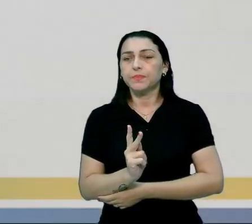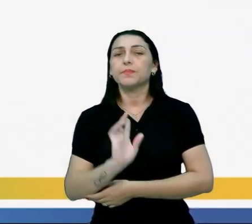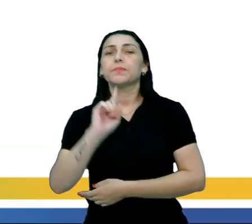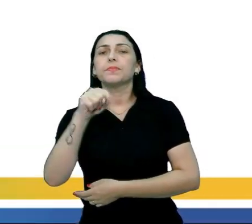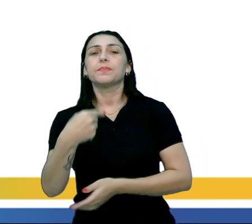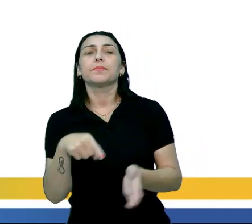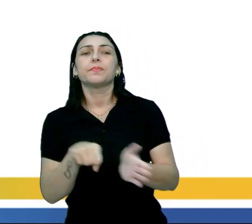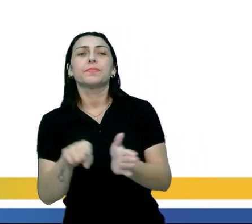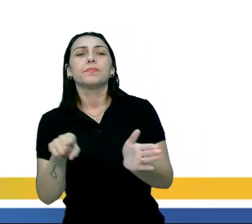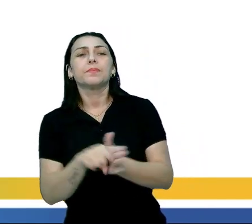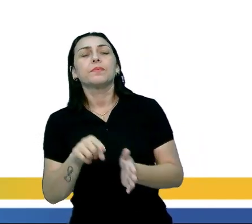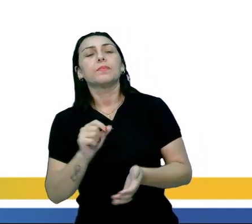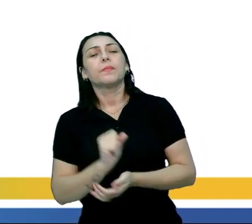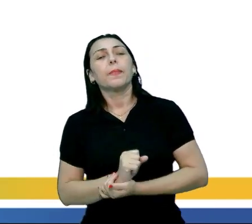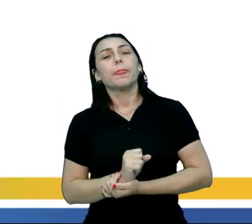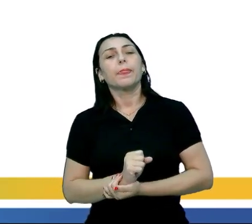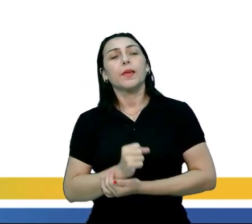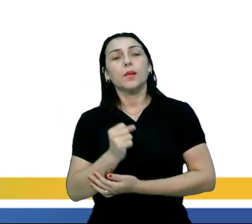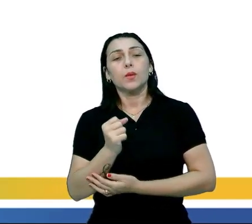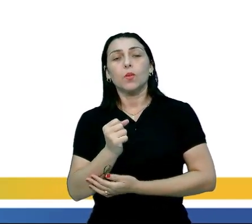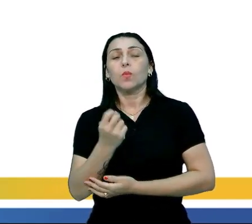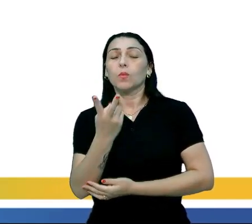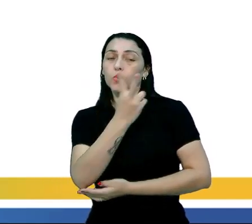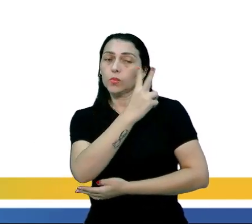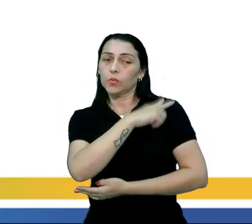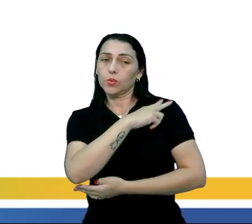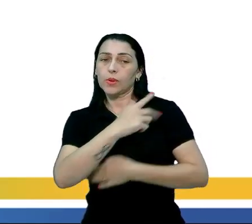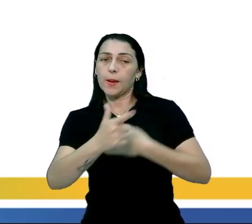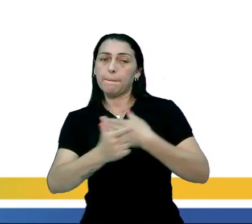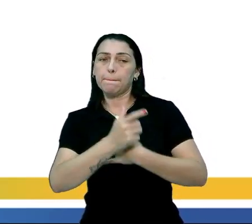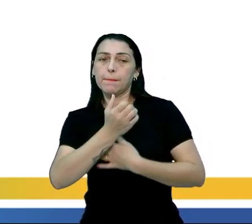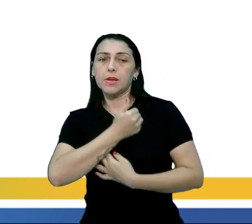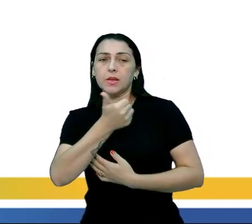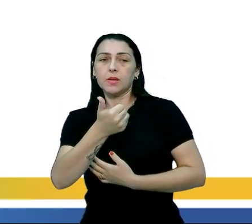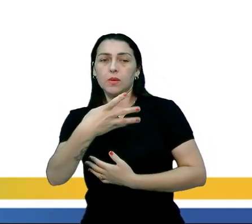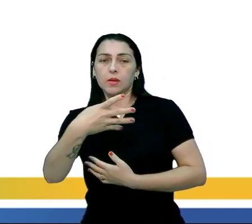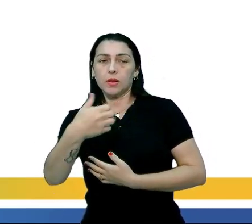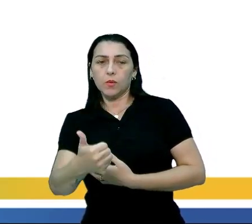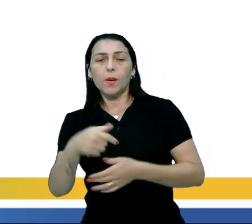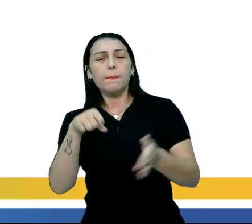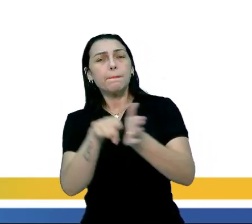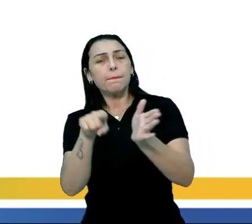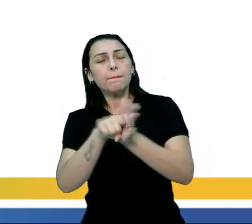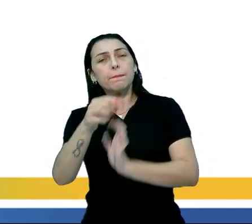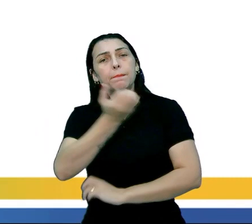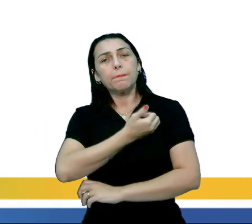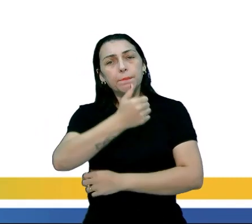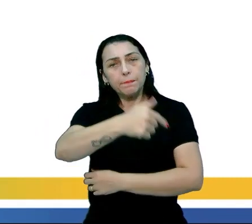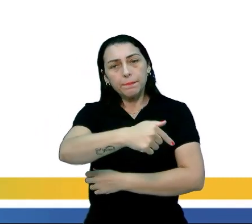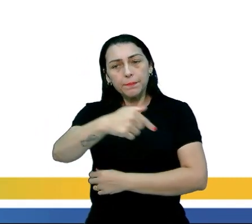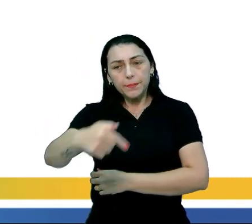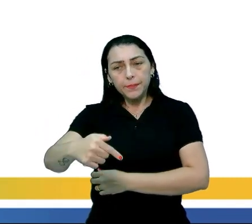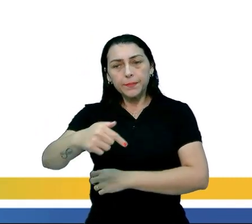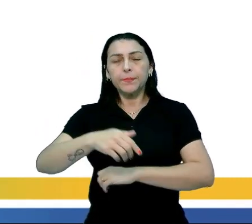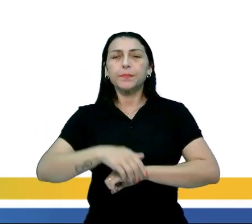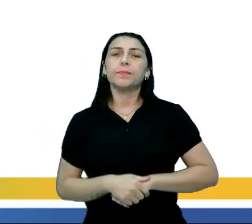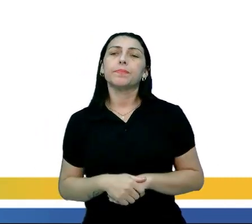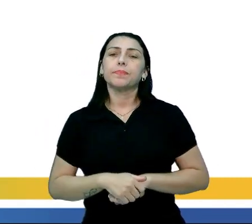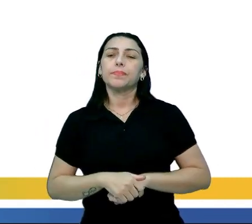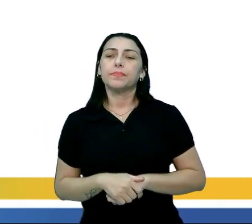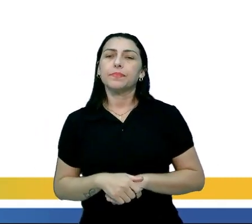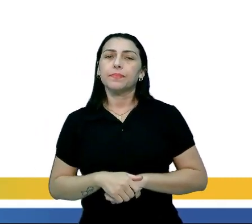próxima questão, agora você vai para o volume, continuando no volume 2, mas agora vai para a página 141, na questão